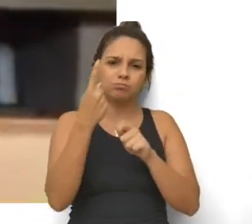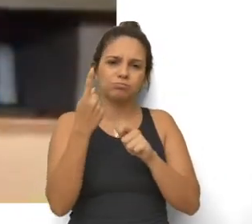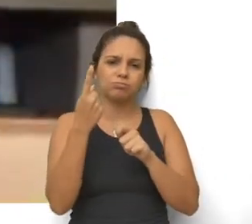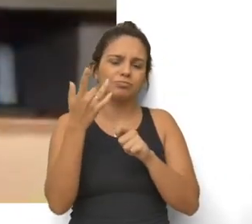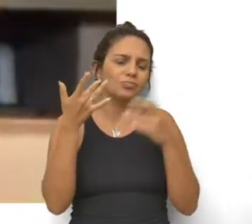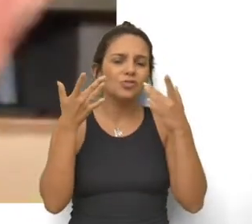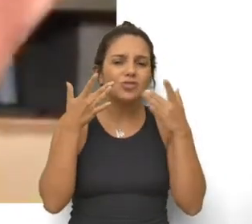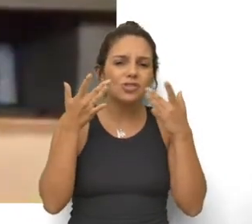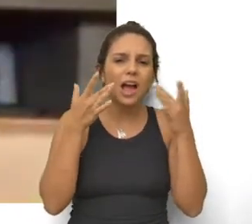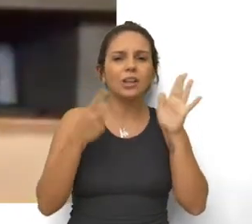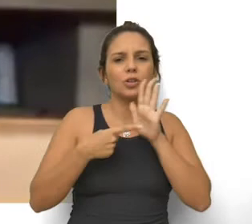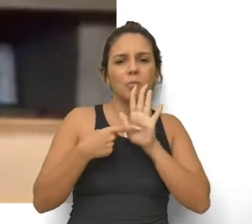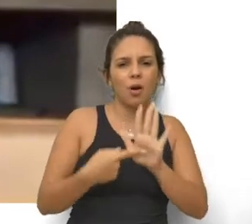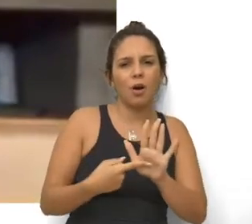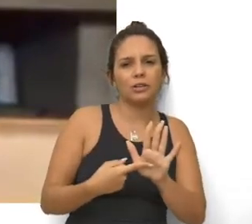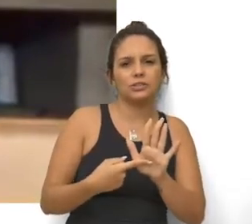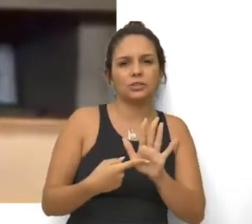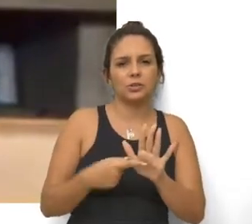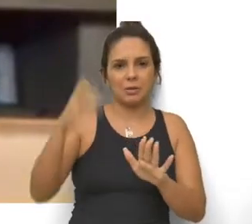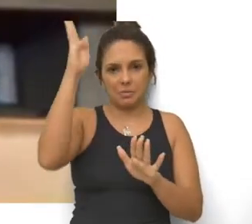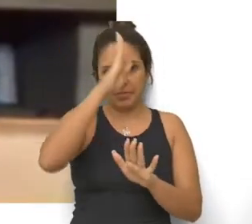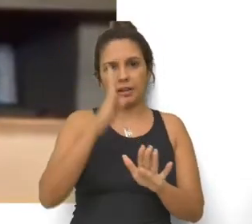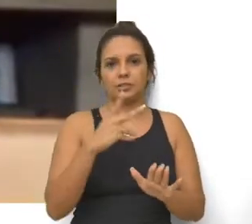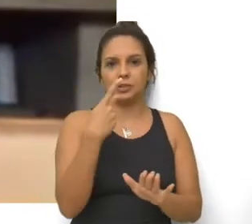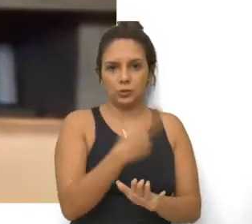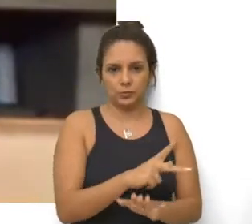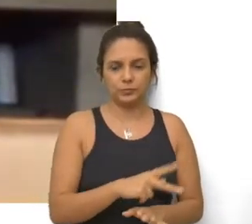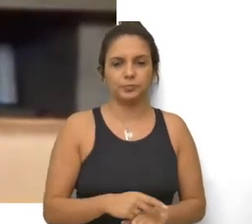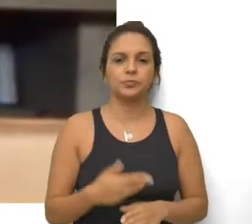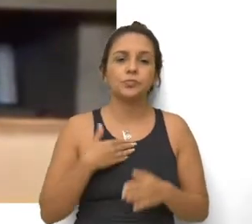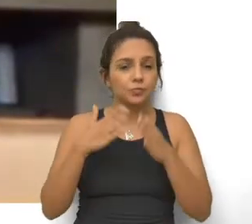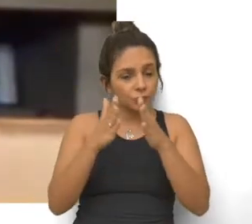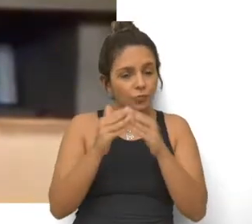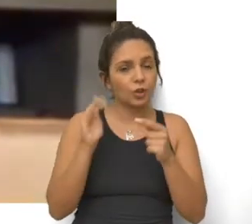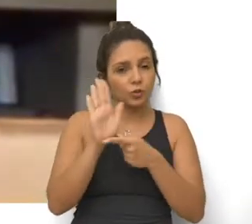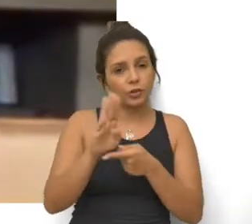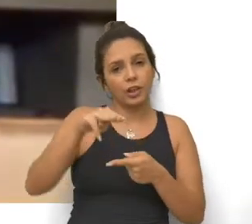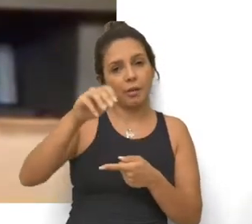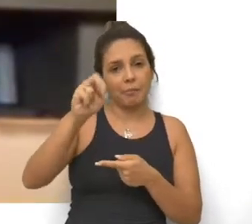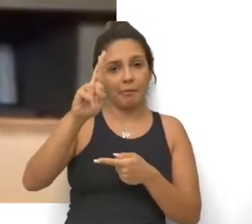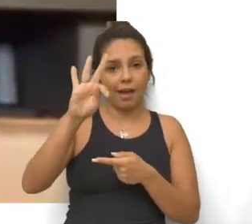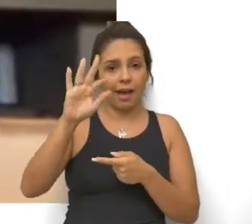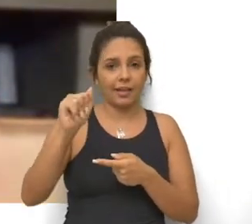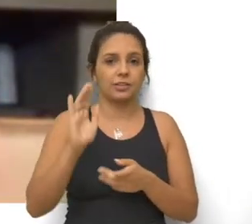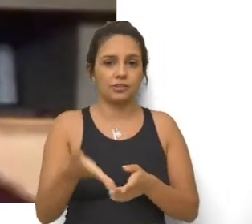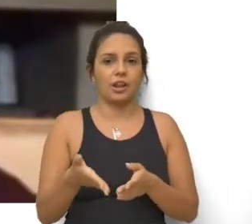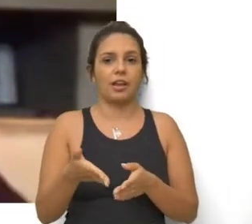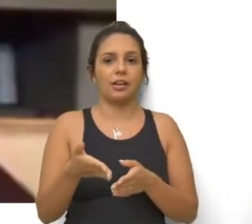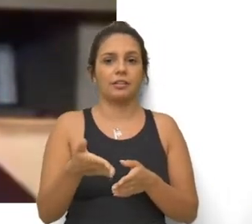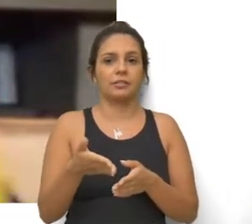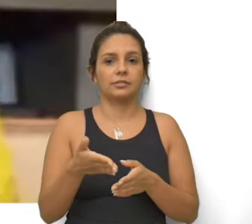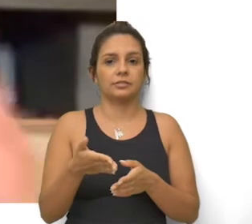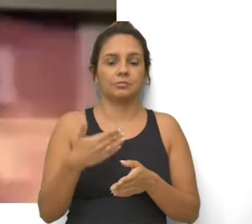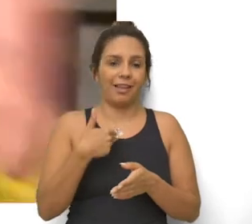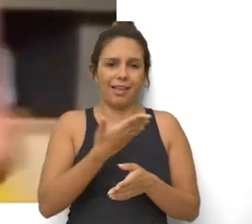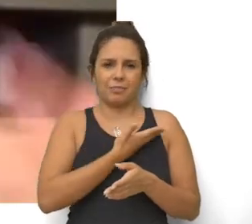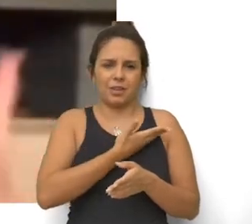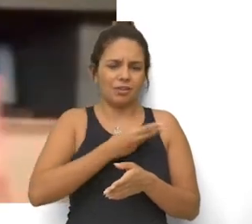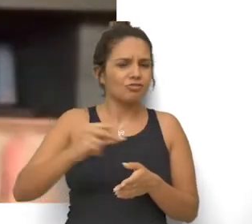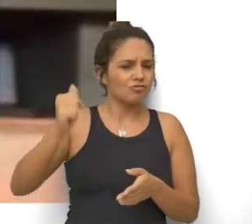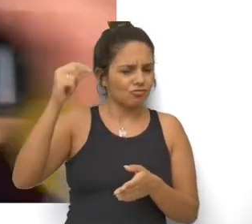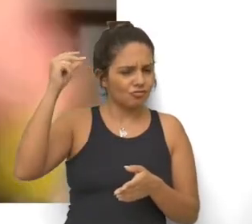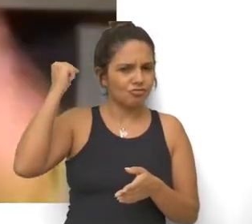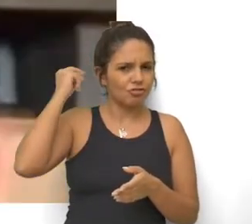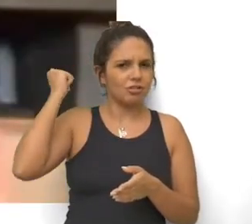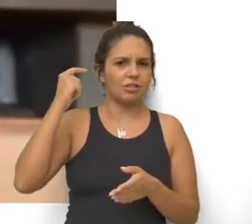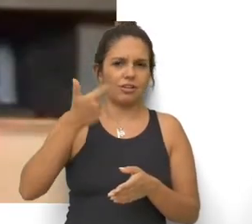espetáculo que refletisse o Brasil. E aí eu pedi ajuda para Marta, que nessa época, já era minha amiga antiga,